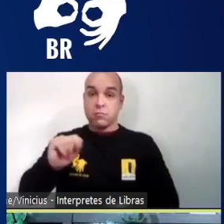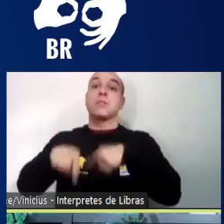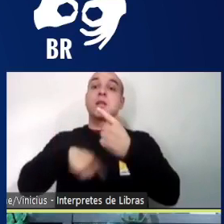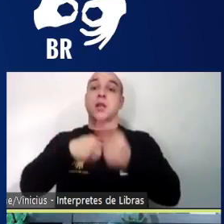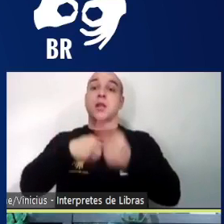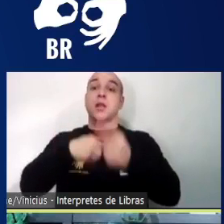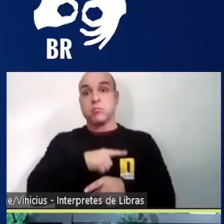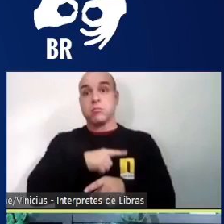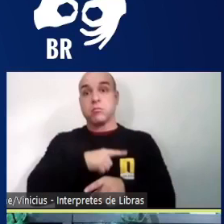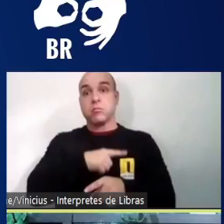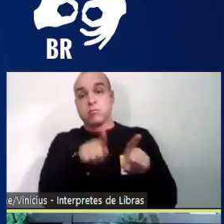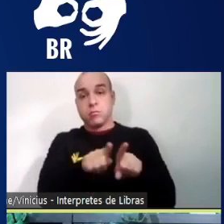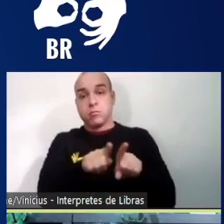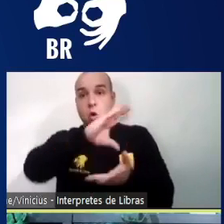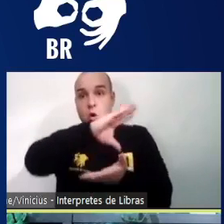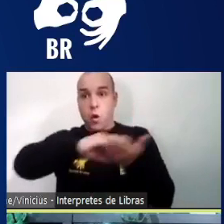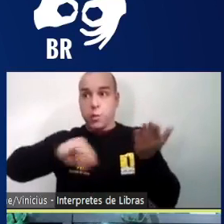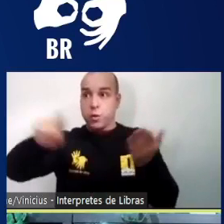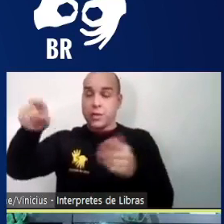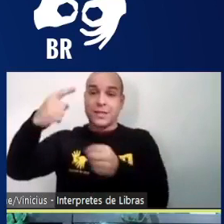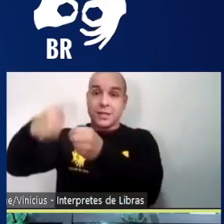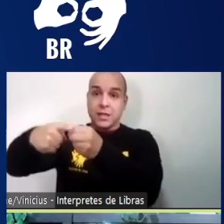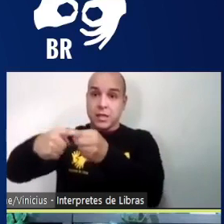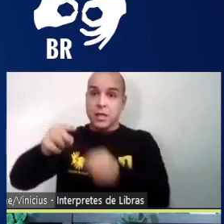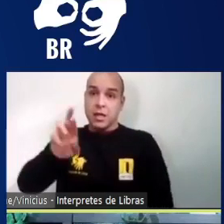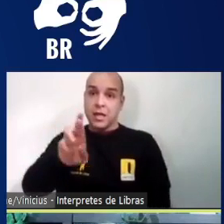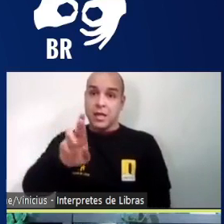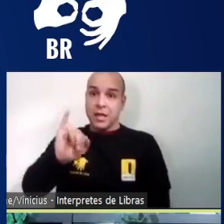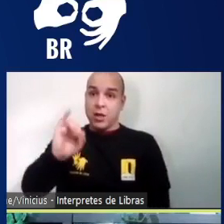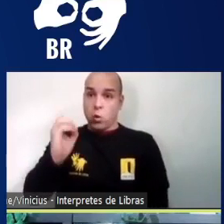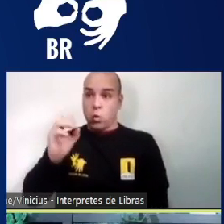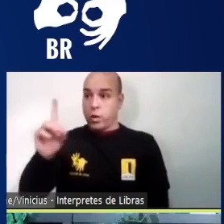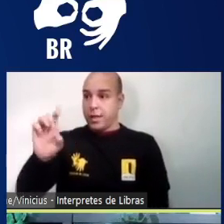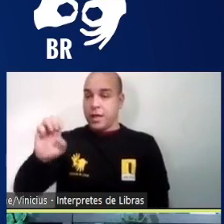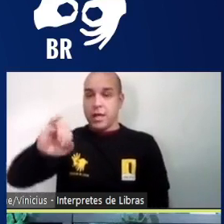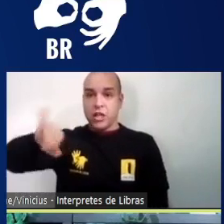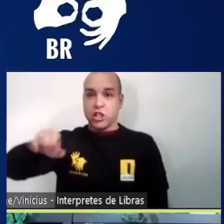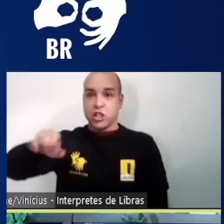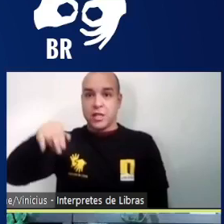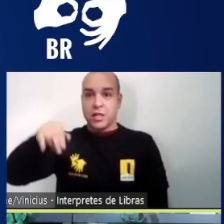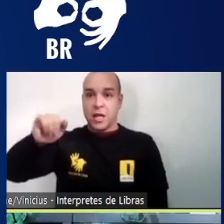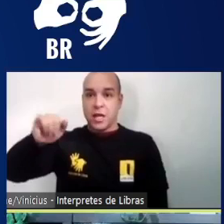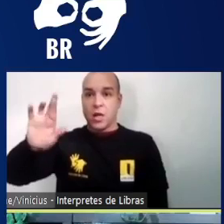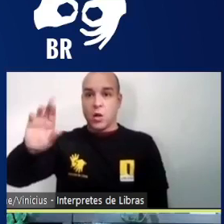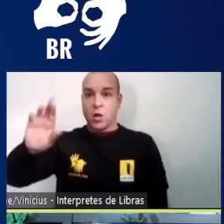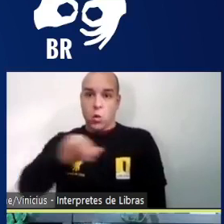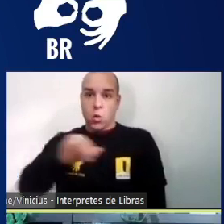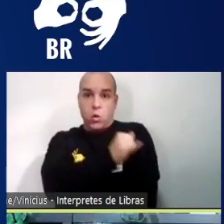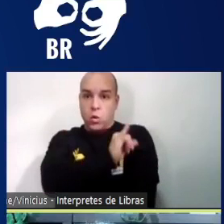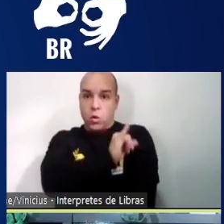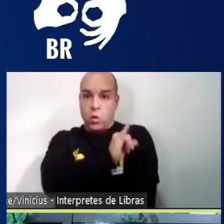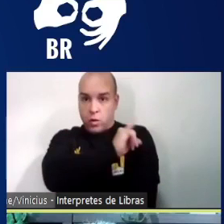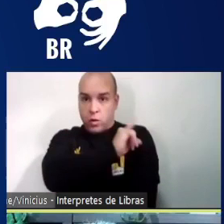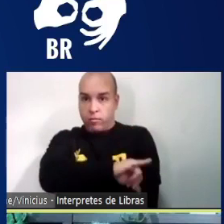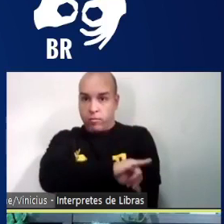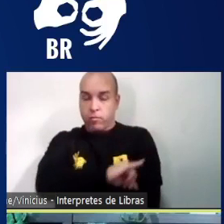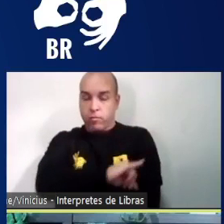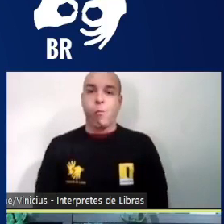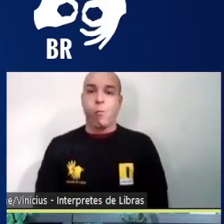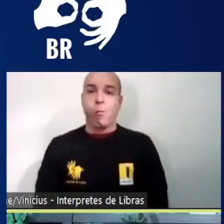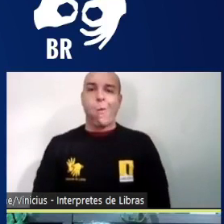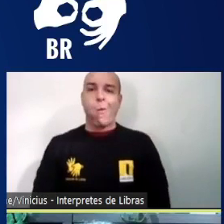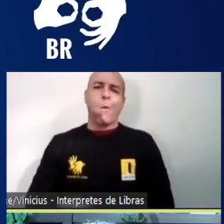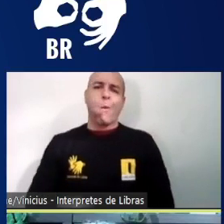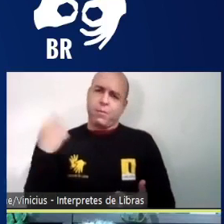esse projeto que transformou muitas vidas. Temos vários cases com filmes, né? Temos